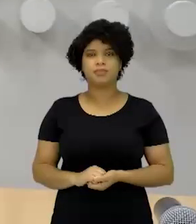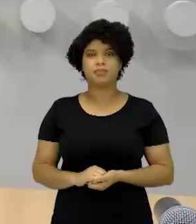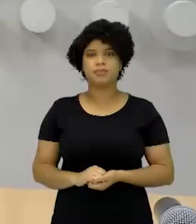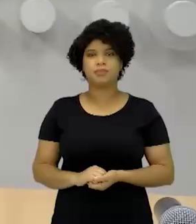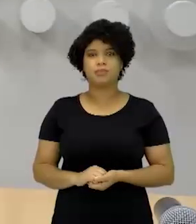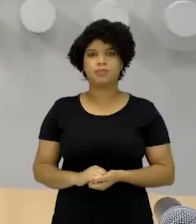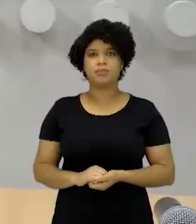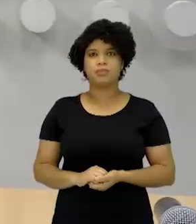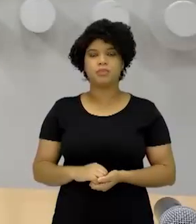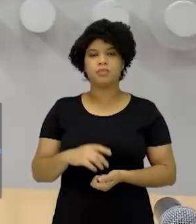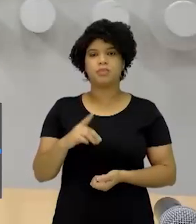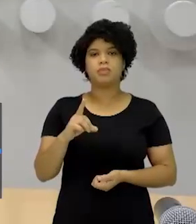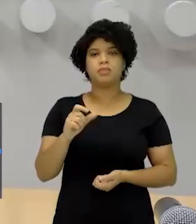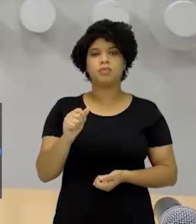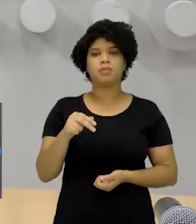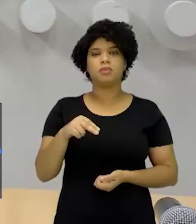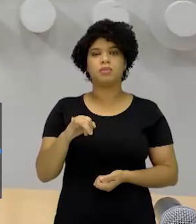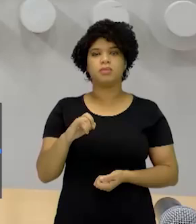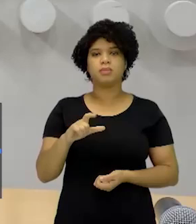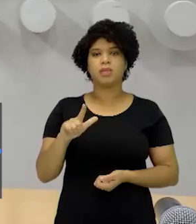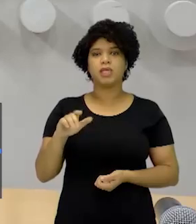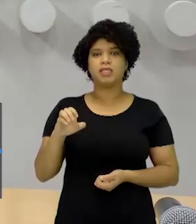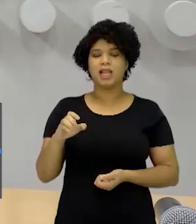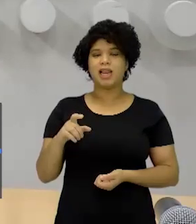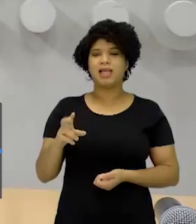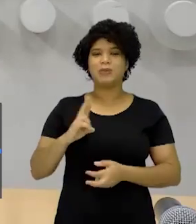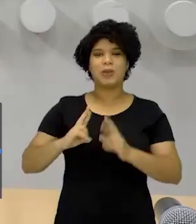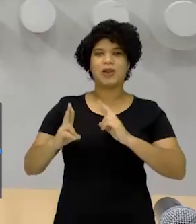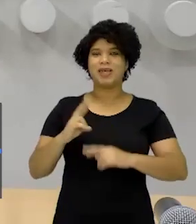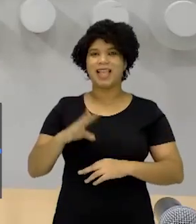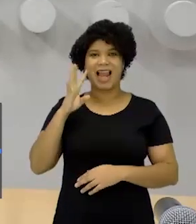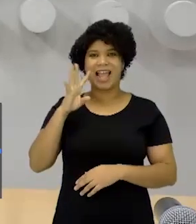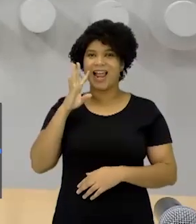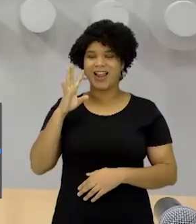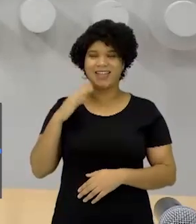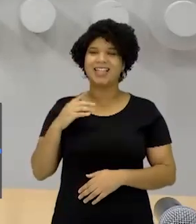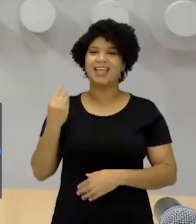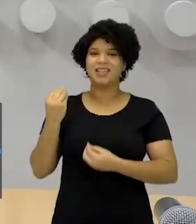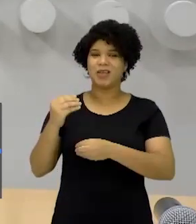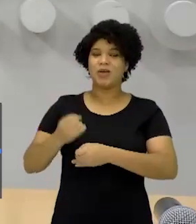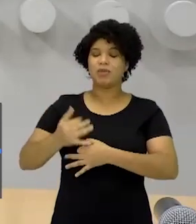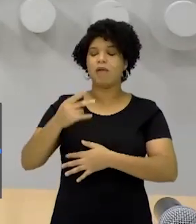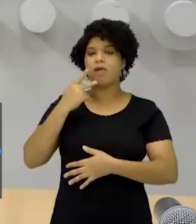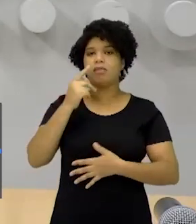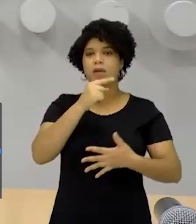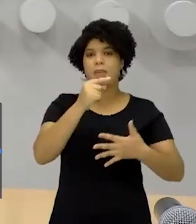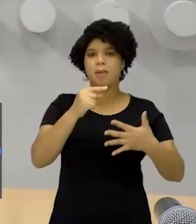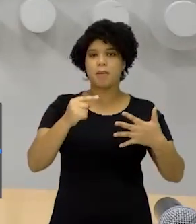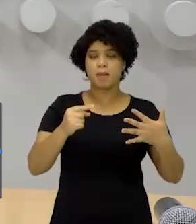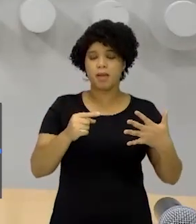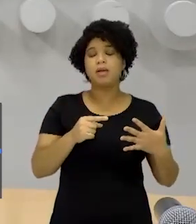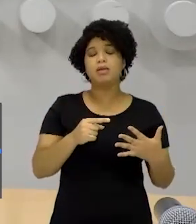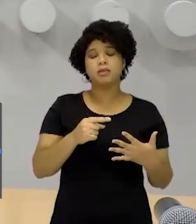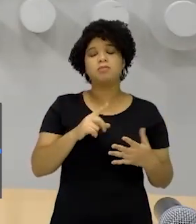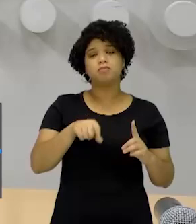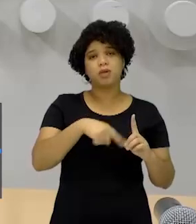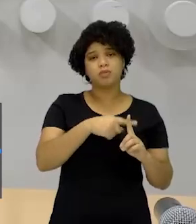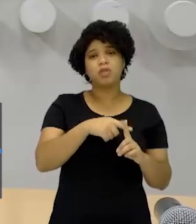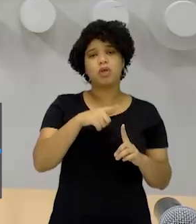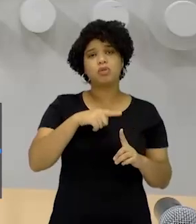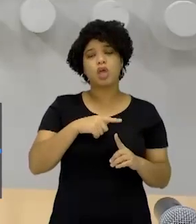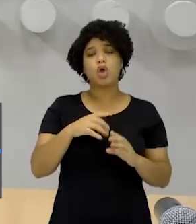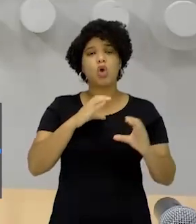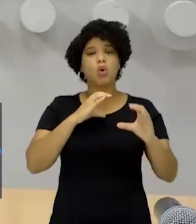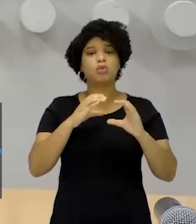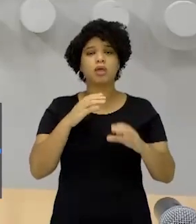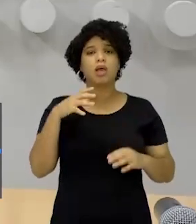A Daniela aqui não para de mandar, que legal você participando muito com a gente. Ela fala das vantagens da comunicação rápida e eficiente,